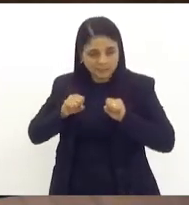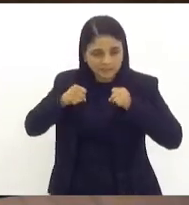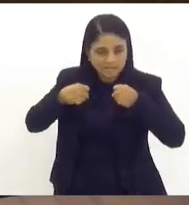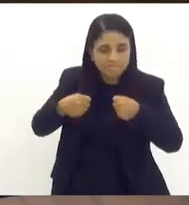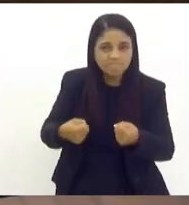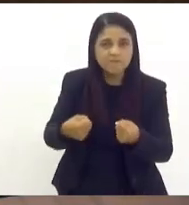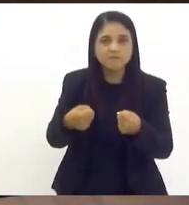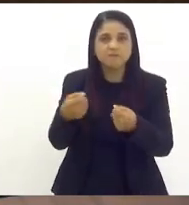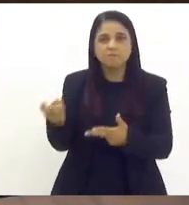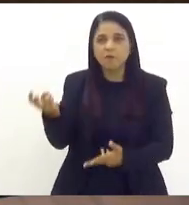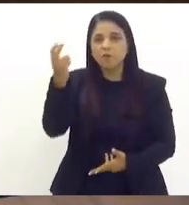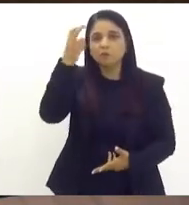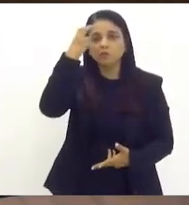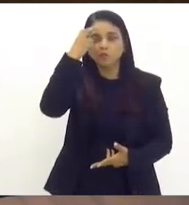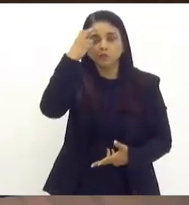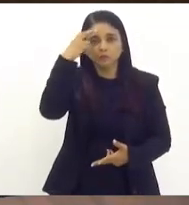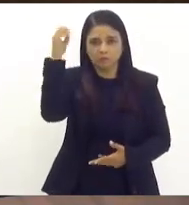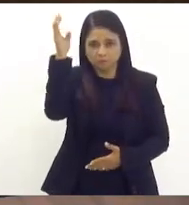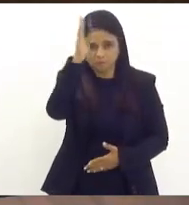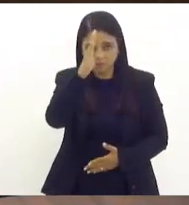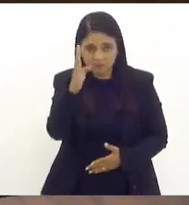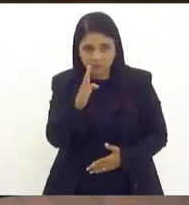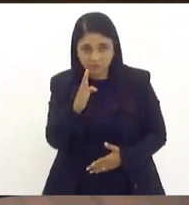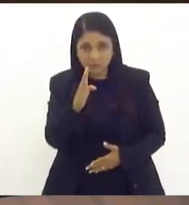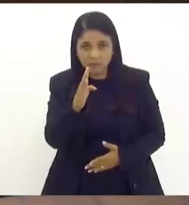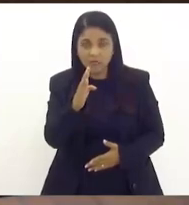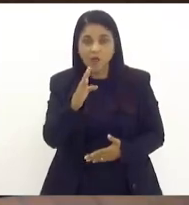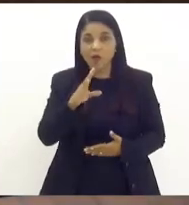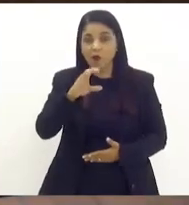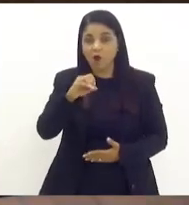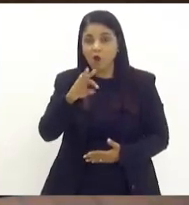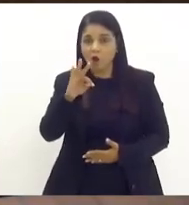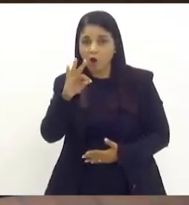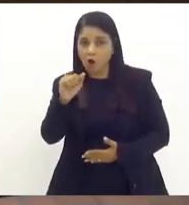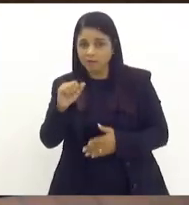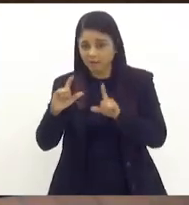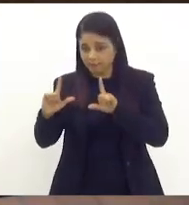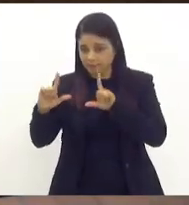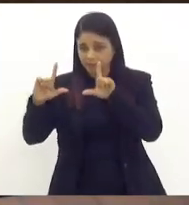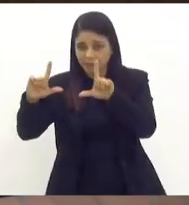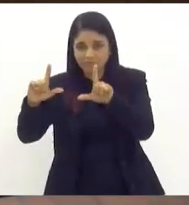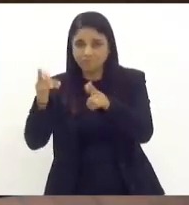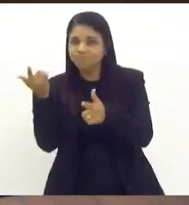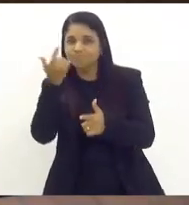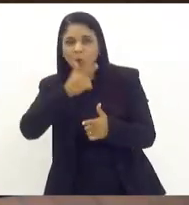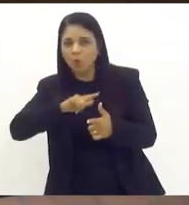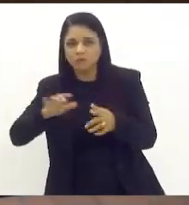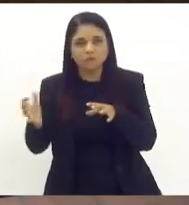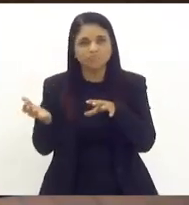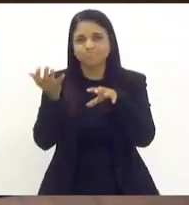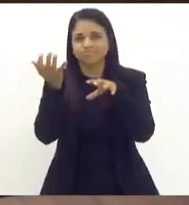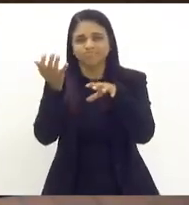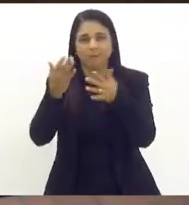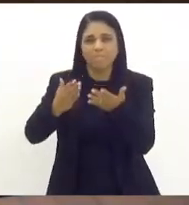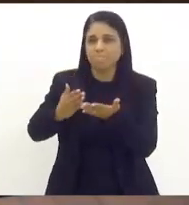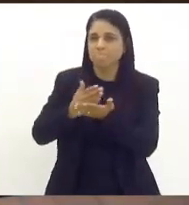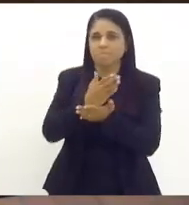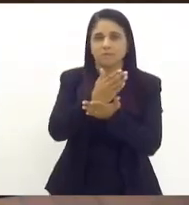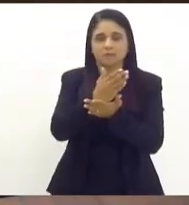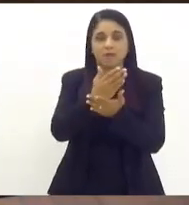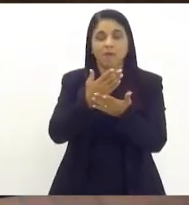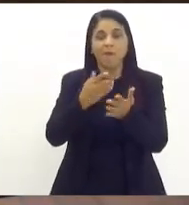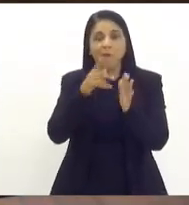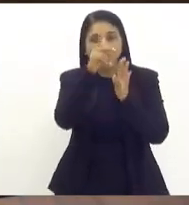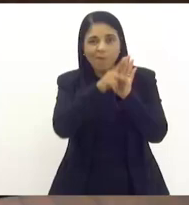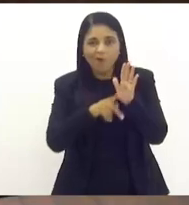cultura brasileira a questão da cota da tela não conseguiu passar no congresso e aquele projeto que inicialmente